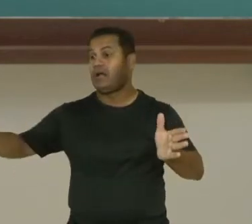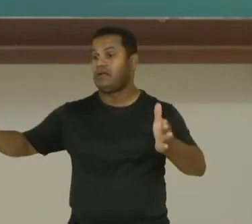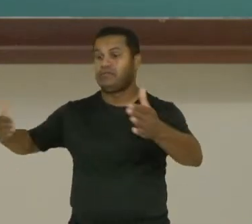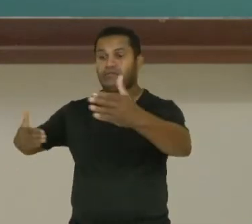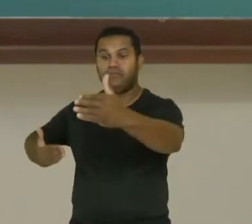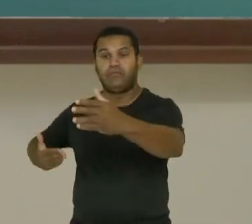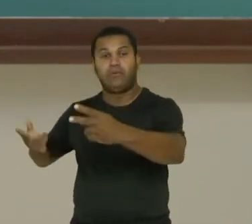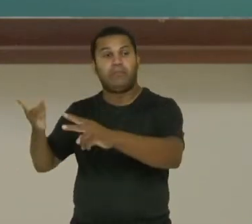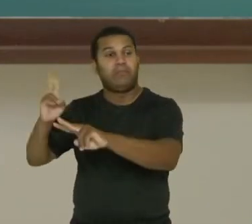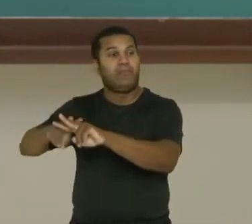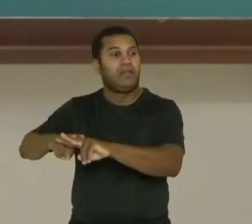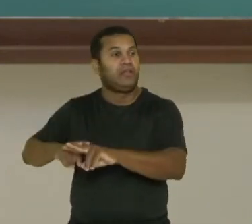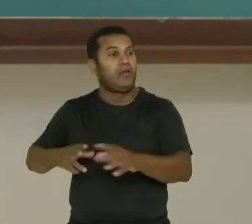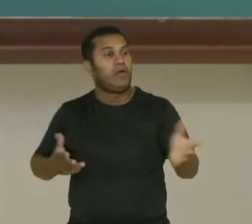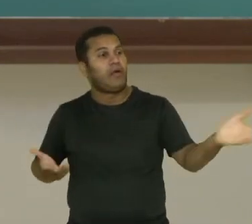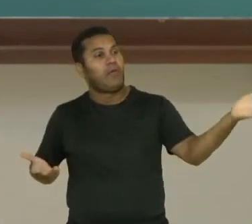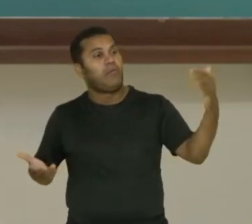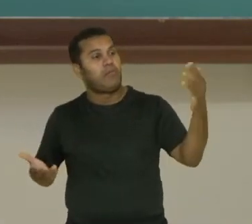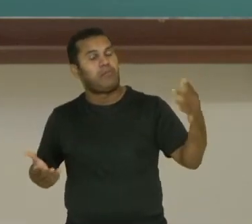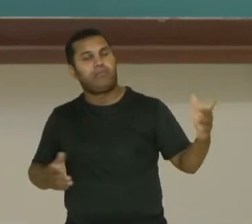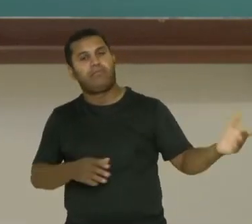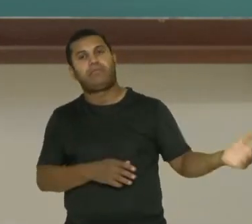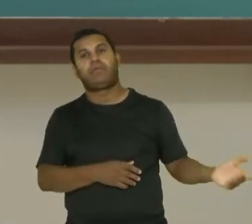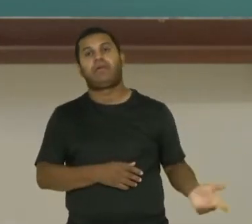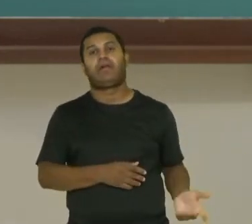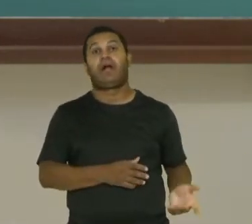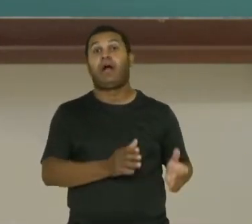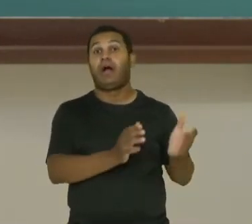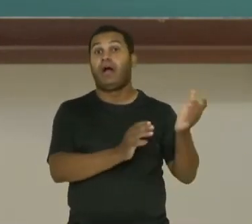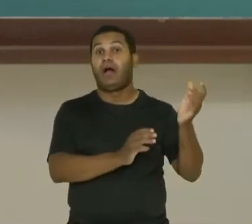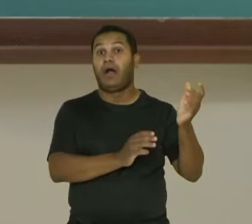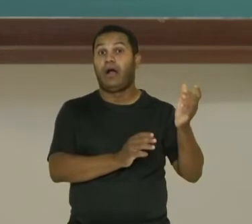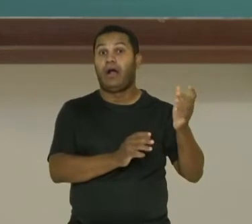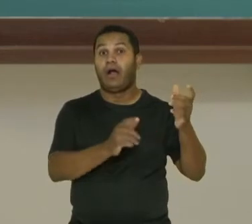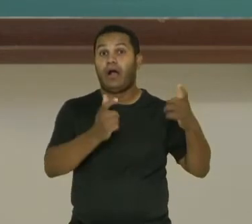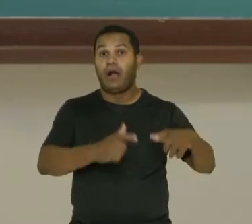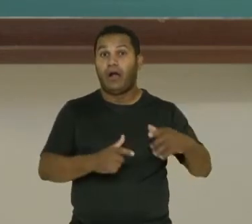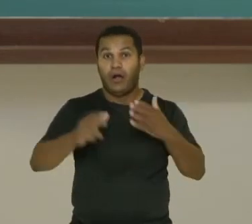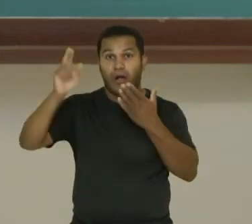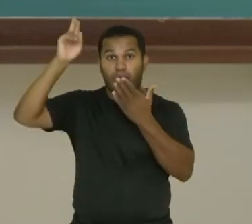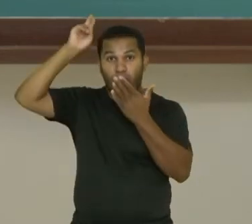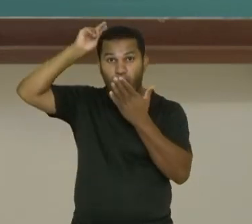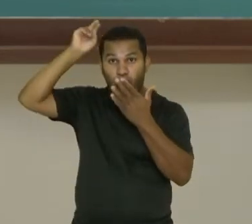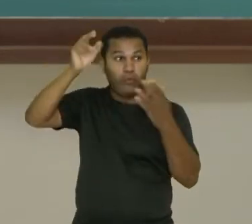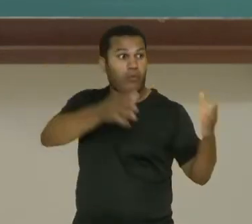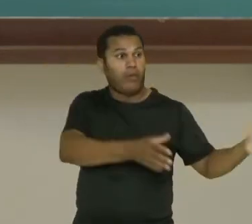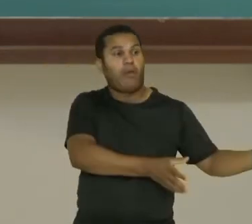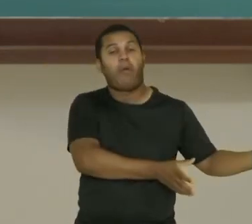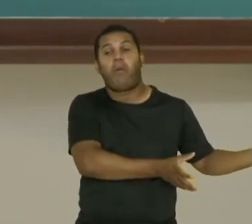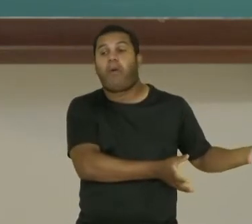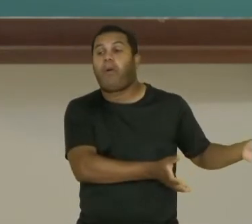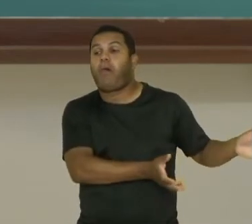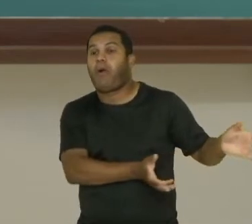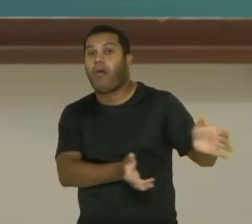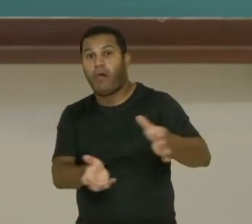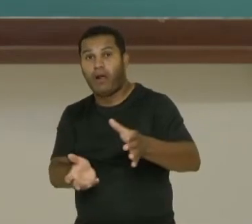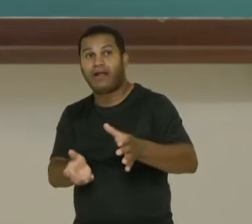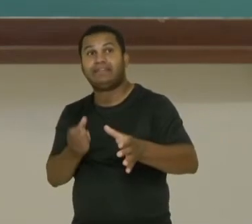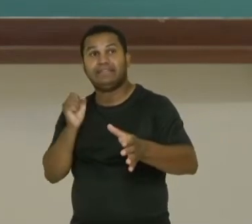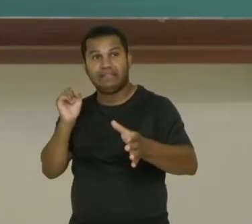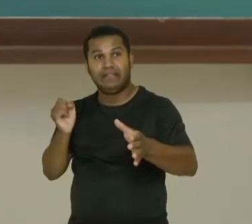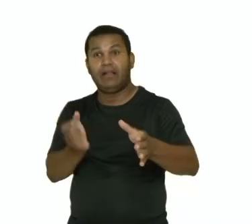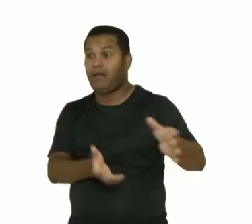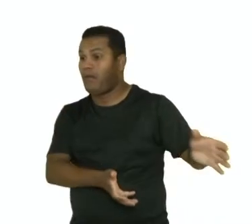preciosos, só que os espanhóis, ao invés de libertar, né, acabaram dominando o Império Inca, tá? Então, veja aqui,